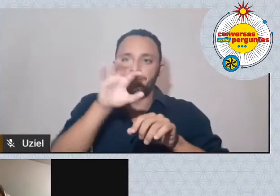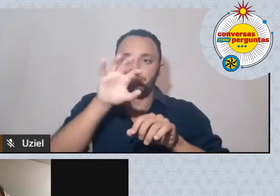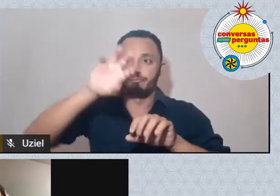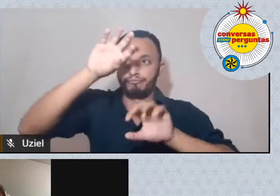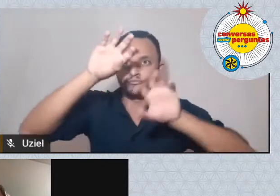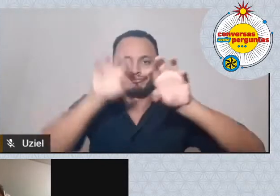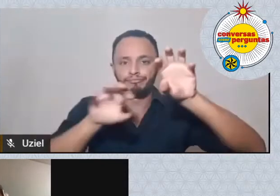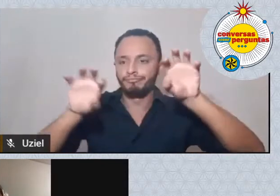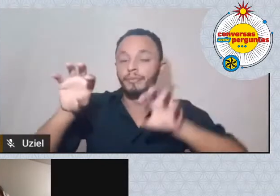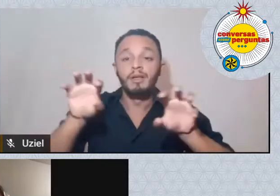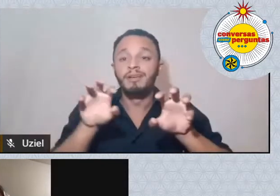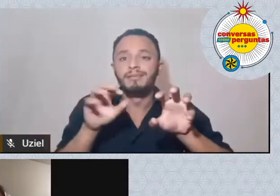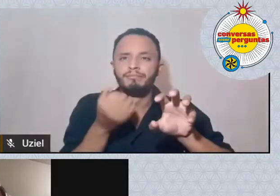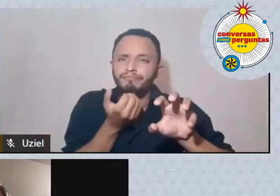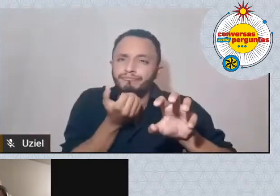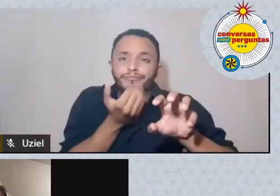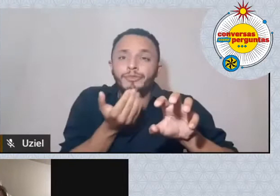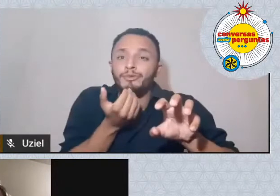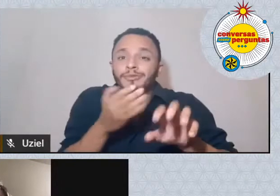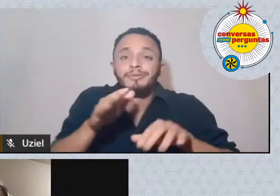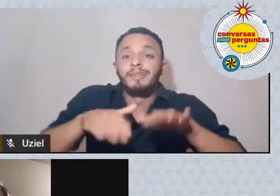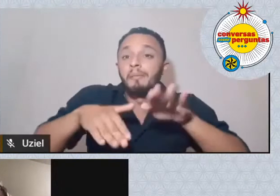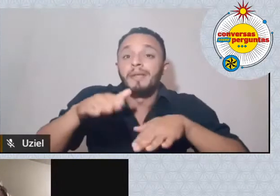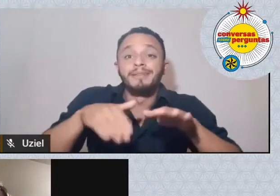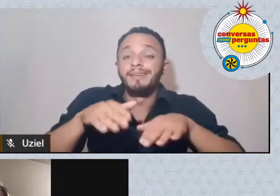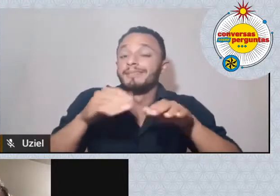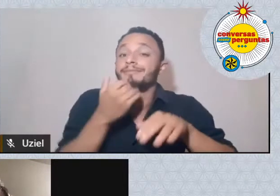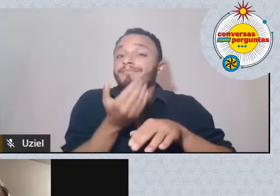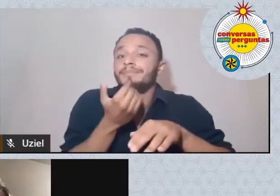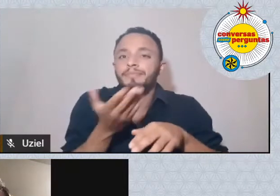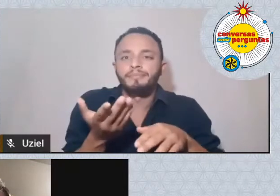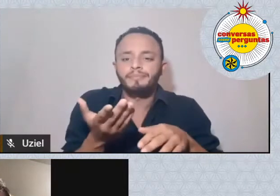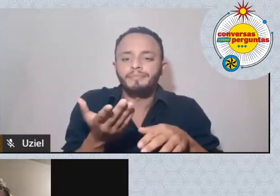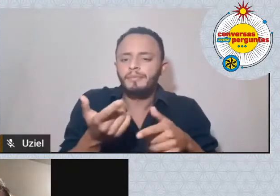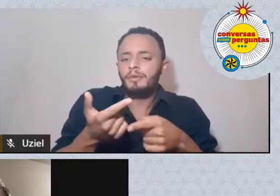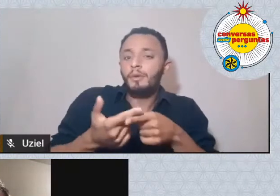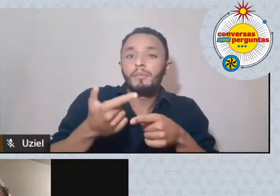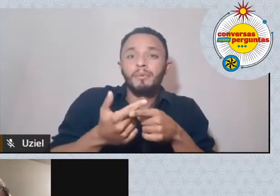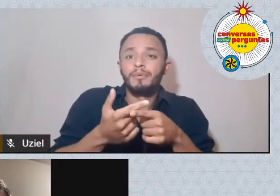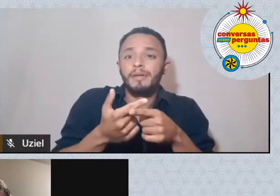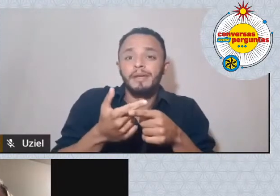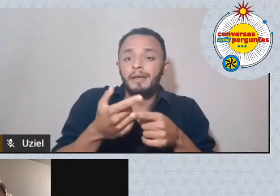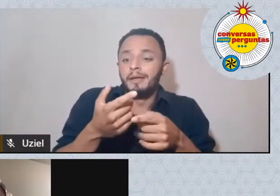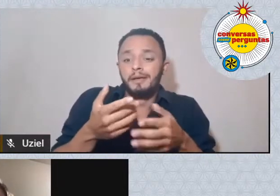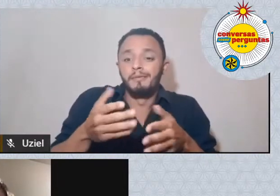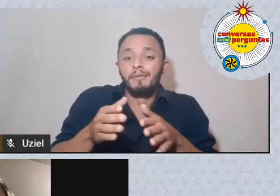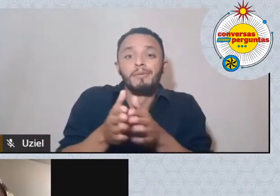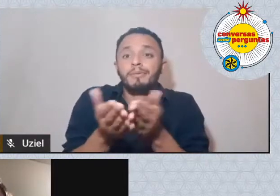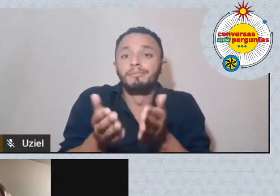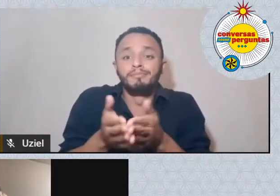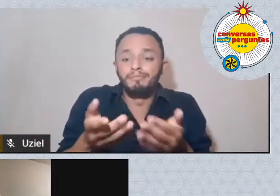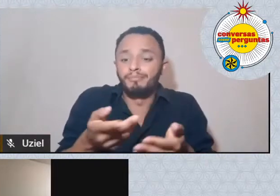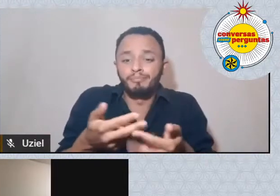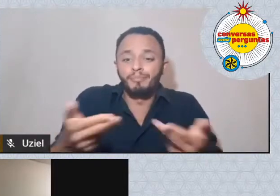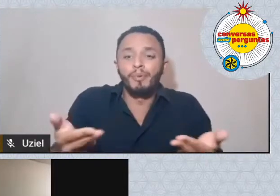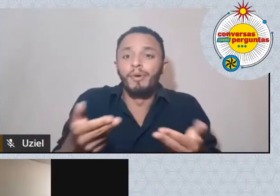vezes, não funciona tão bem. Né? O que sobra é patinho a 100, filé mignon, não pessoas.